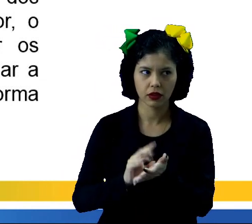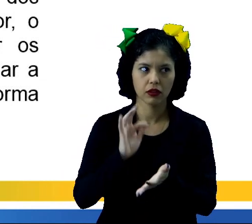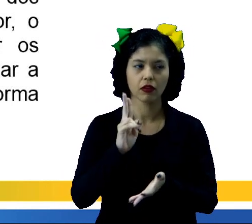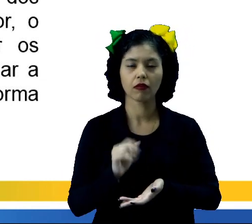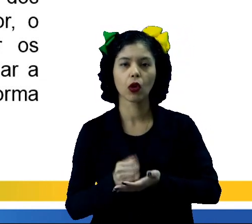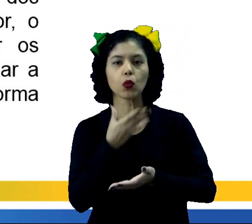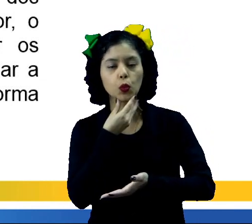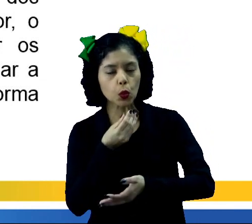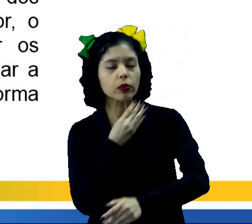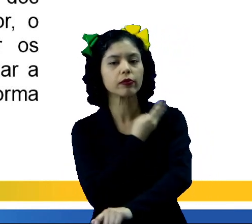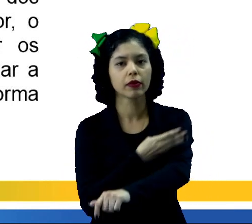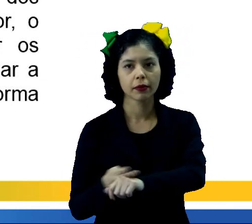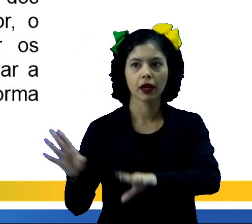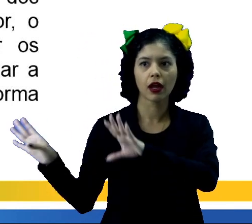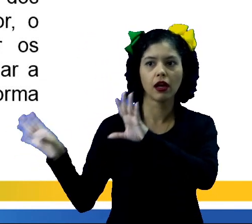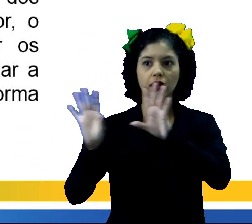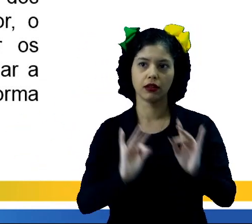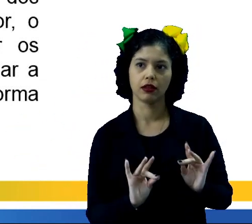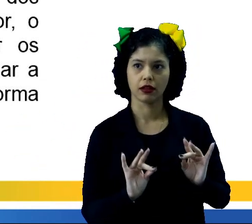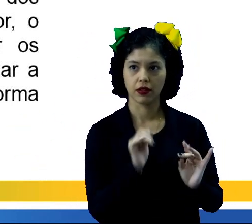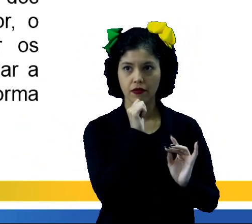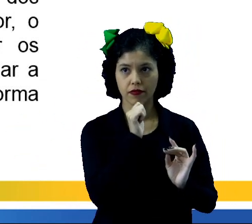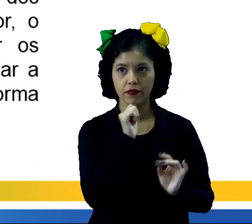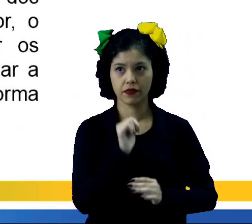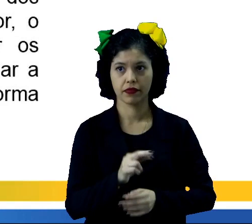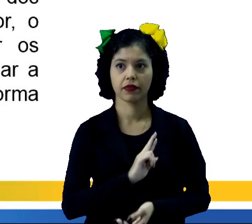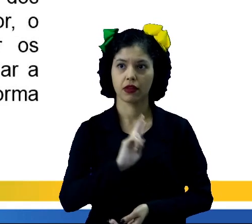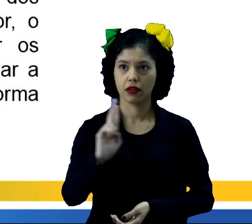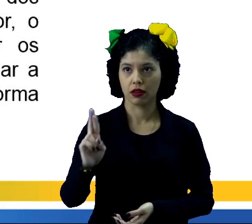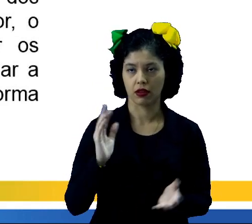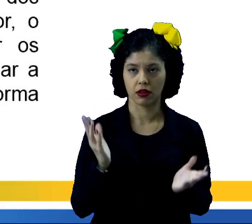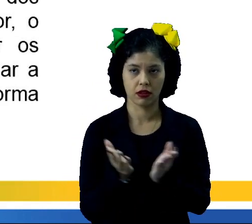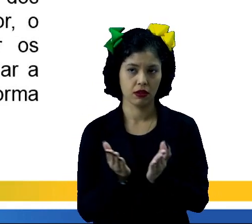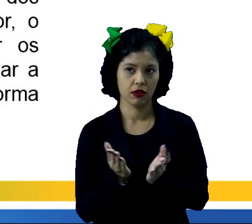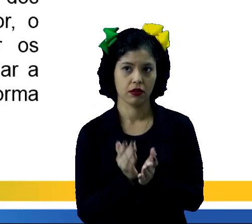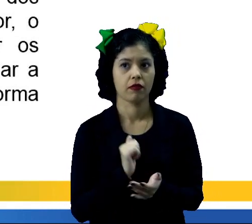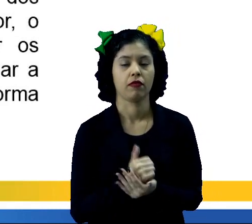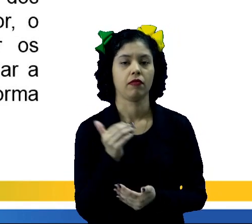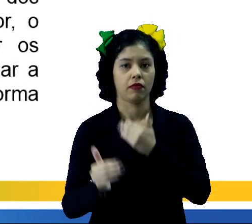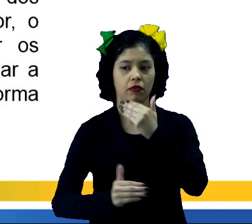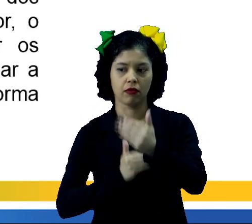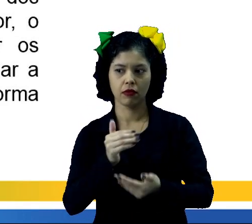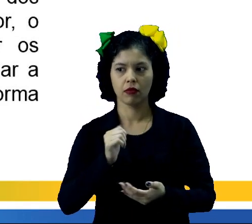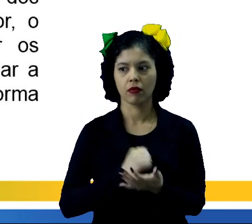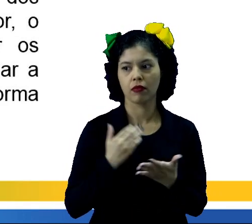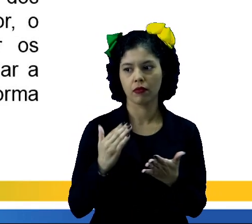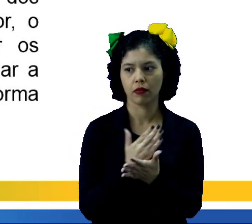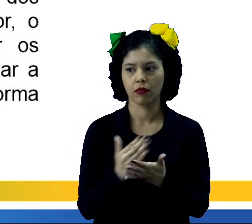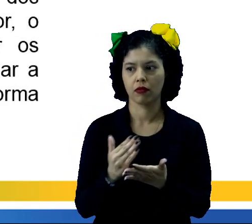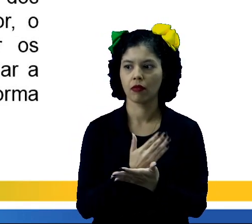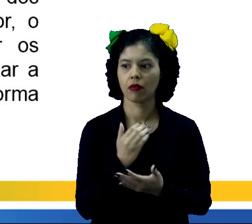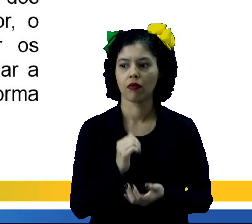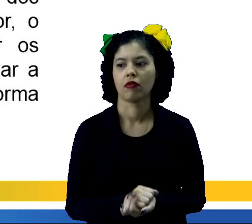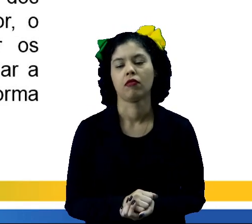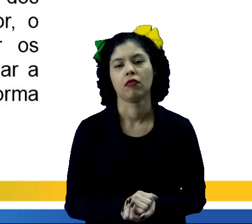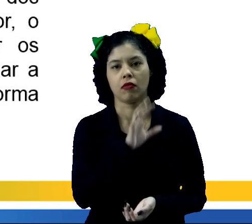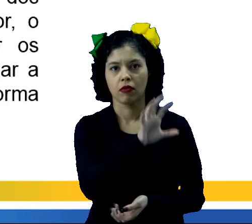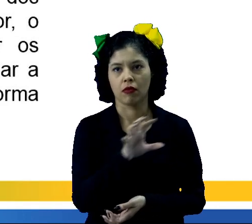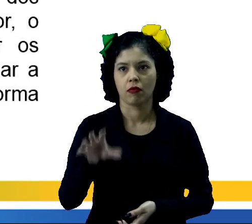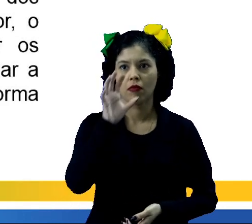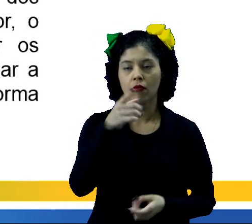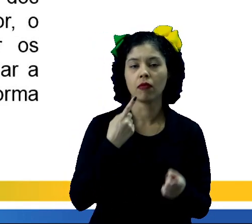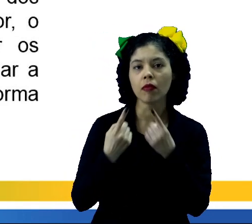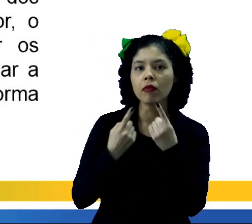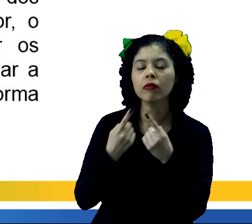homem branco, de você levar a religião cristã, o progresso, para algumas regiões. Com efeito,